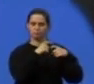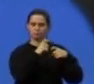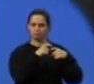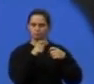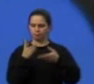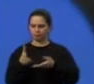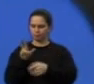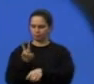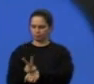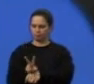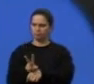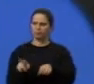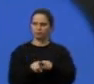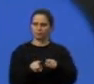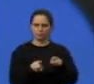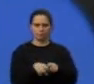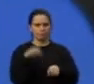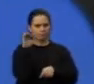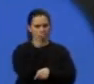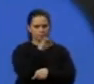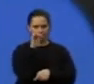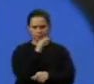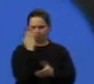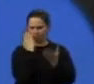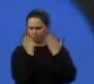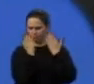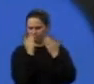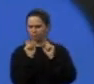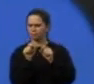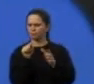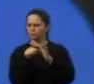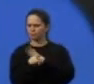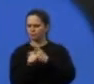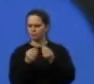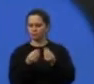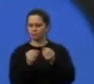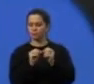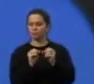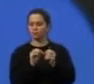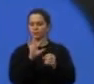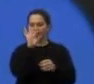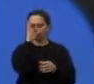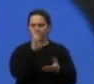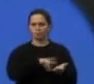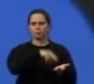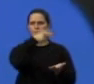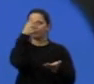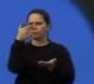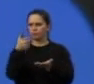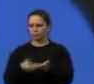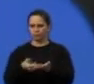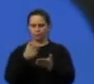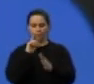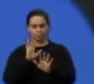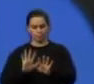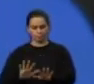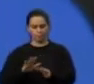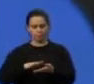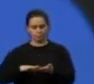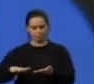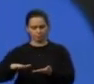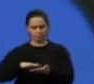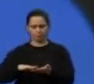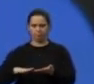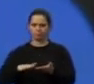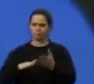vítima, fazer uma rápida avaliação do que aconteceu, como a vítima se feriu, manter a vítima deitada com a